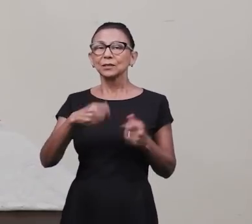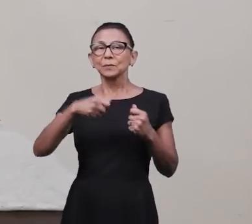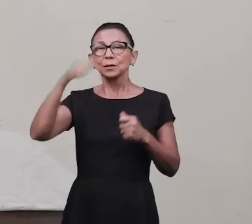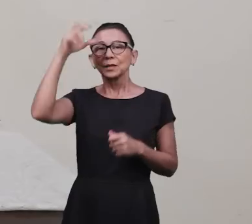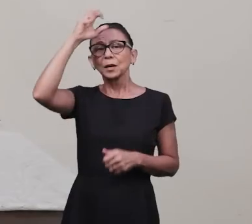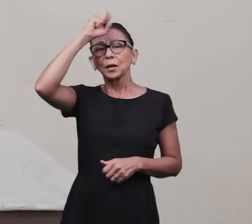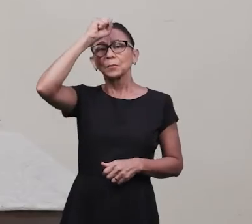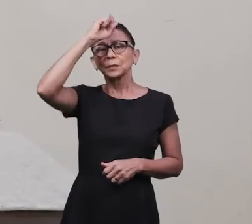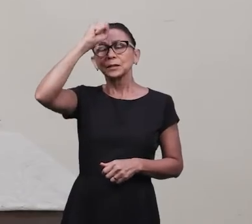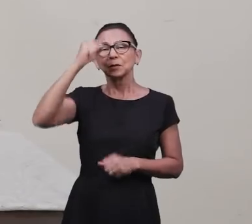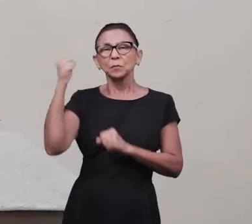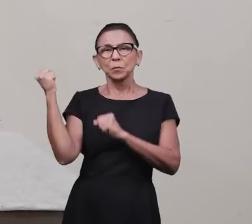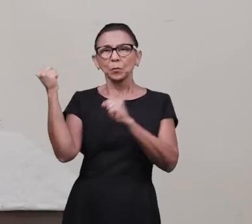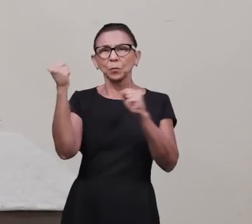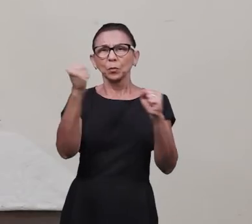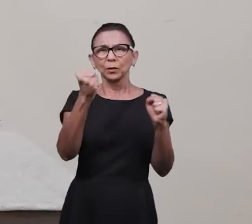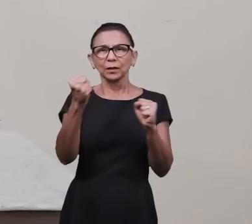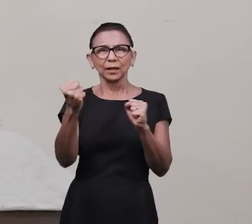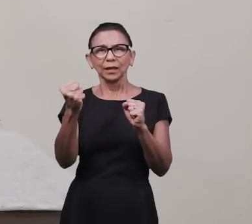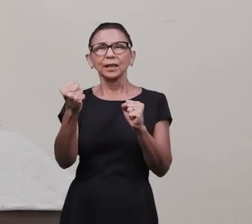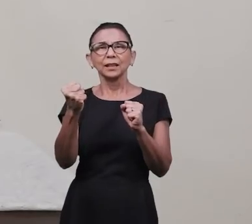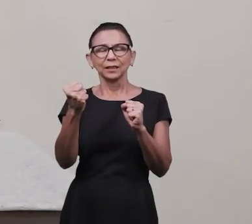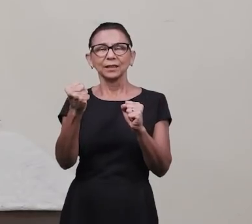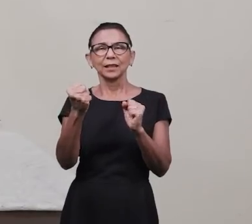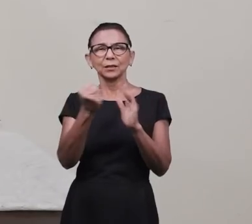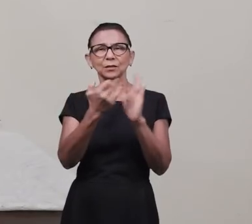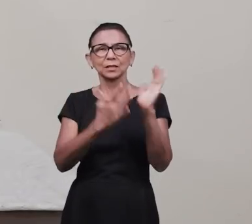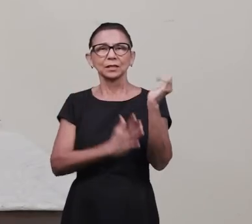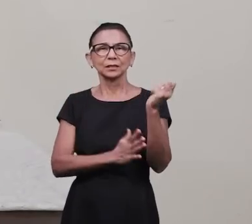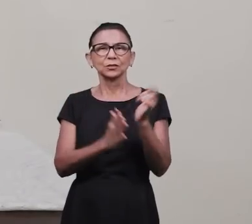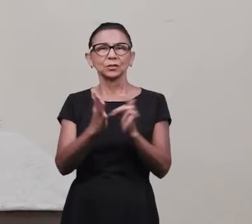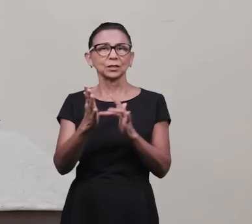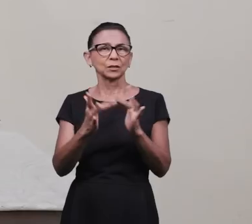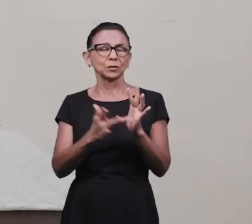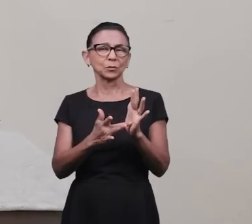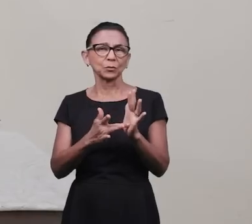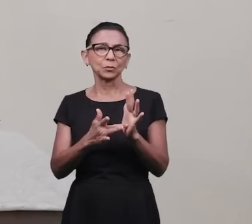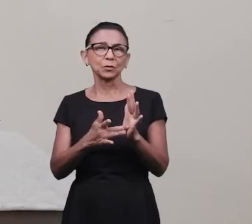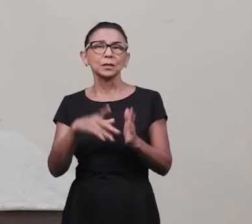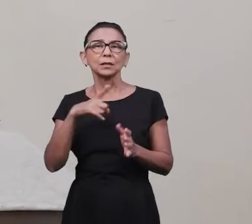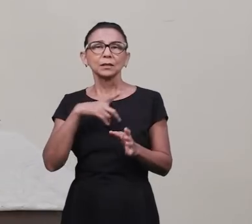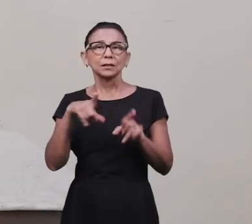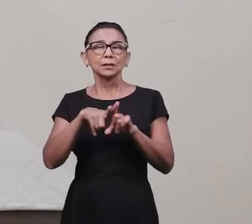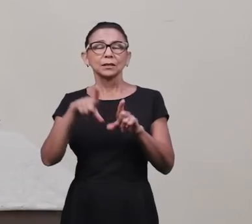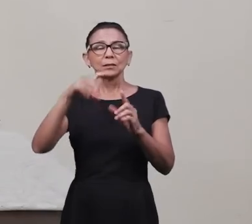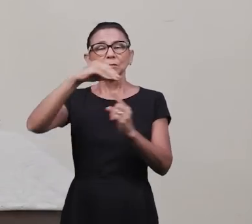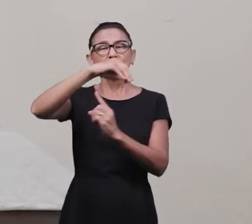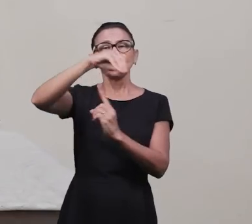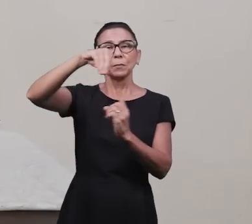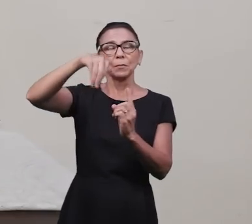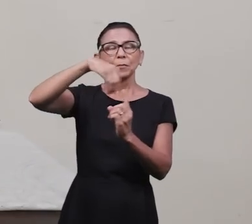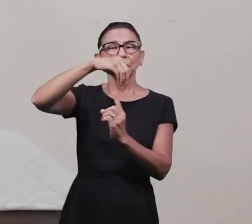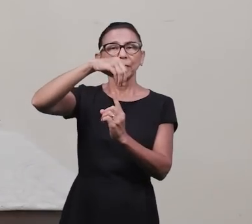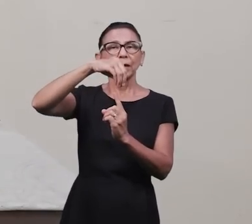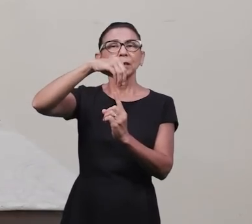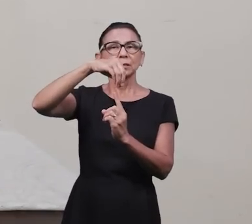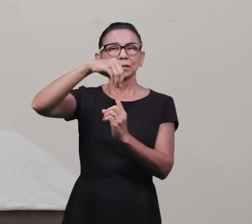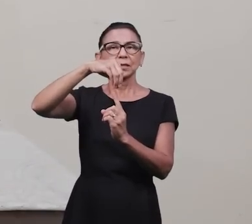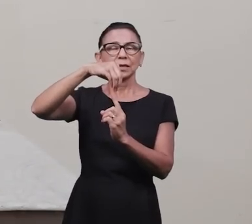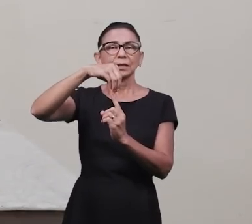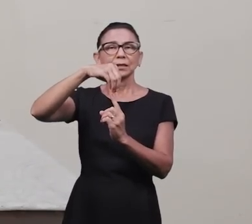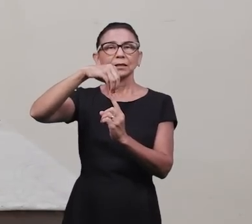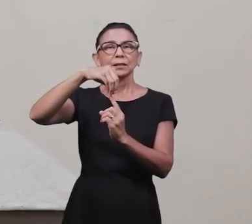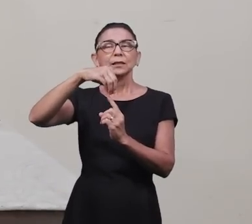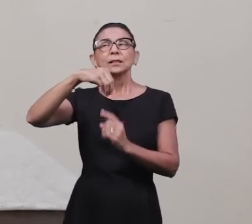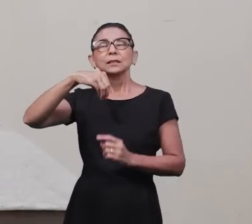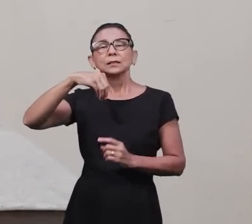poder manifesto pelo Senhor quando usamos os meios de graça. Nós temos a direção do Espírito Santo. Nós temos um Deus